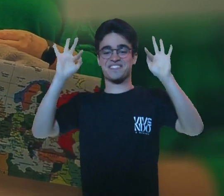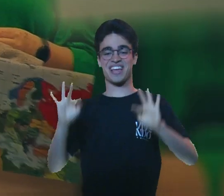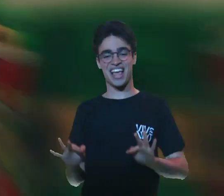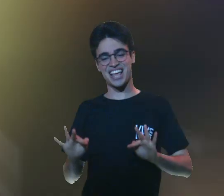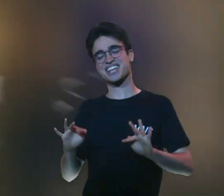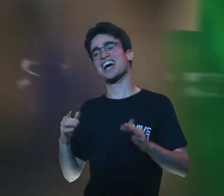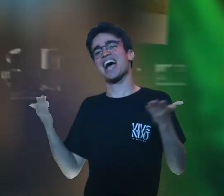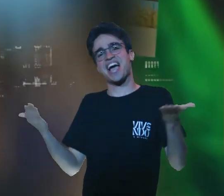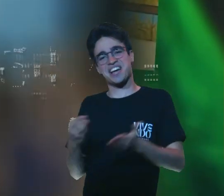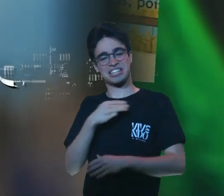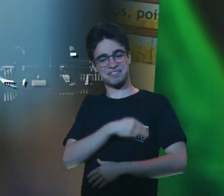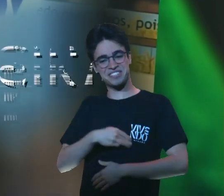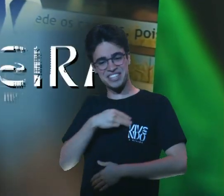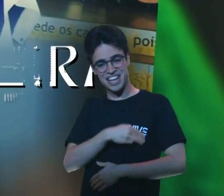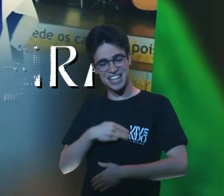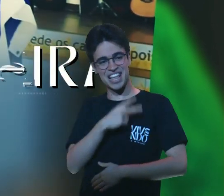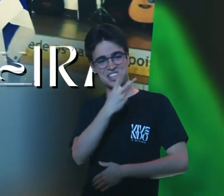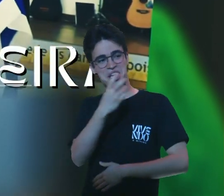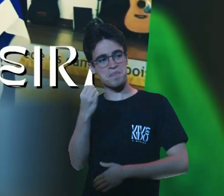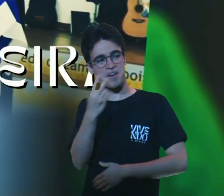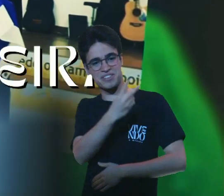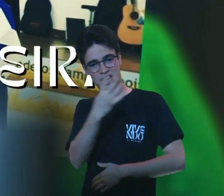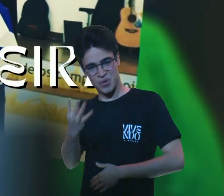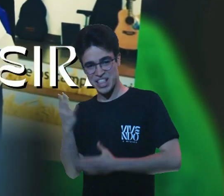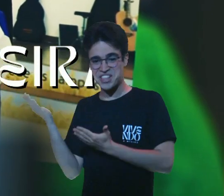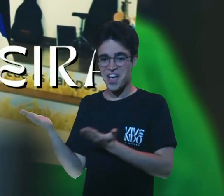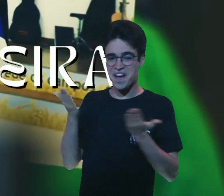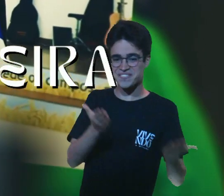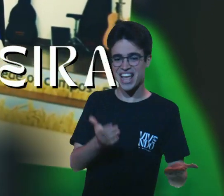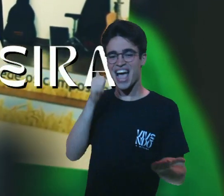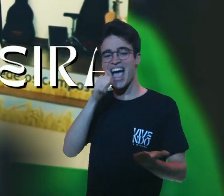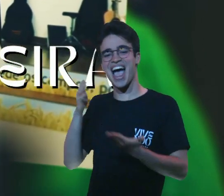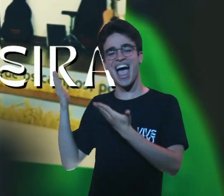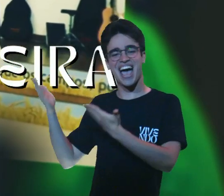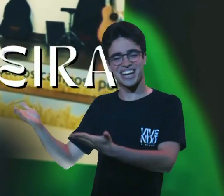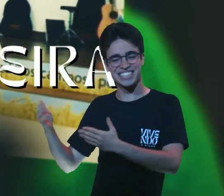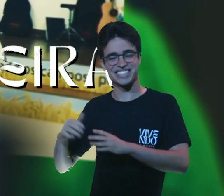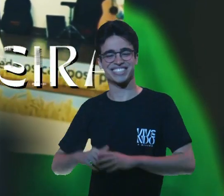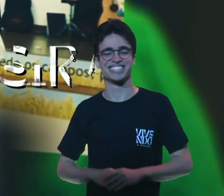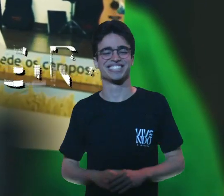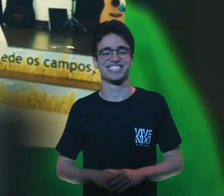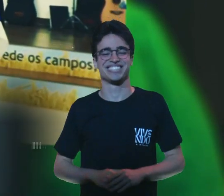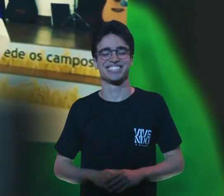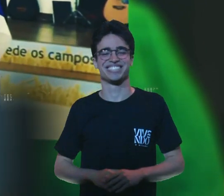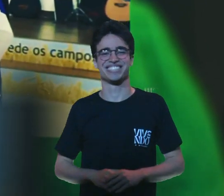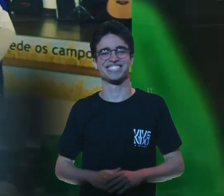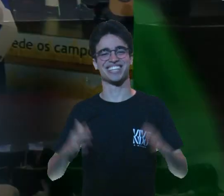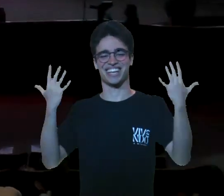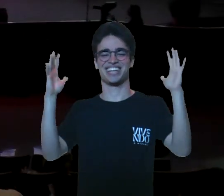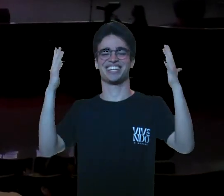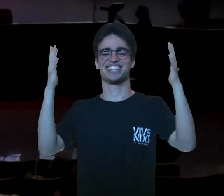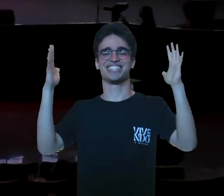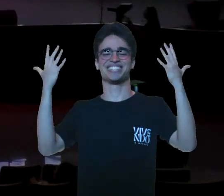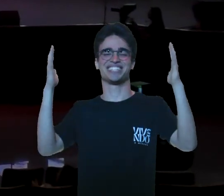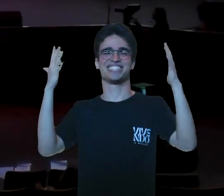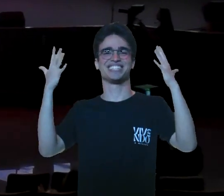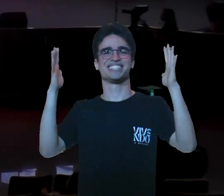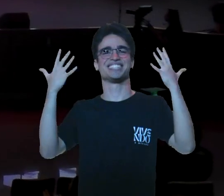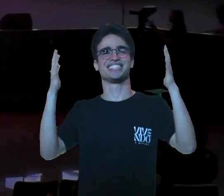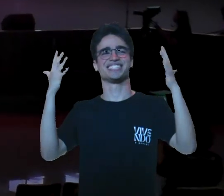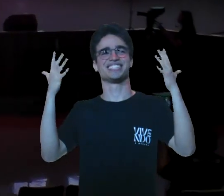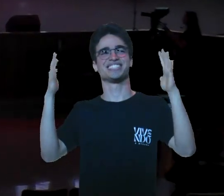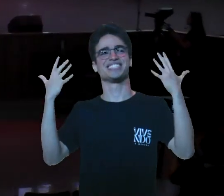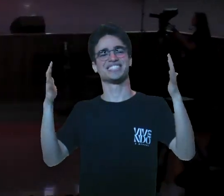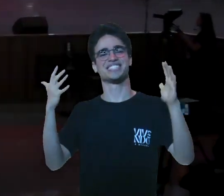convidamos para o Missionar 2024, Ariadna Oliveira. Boa noite,